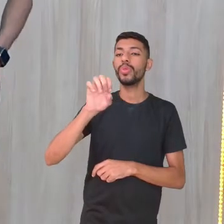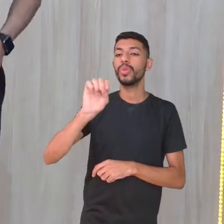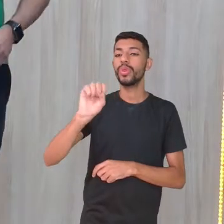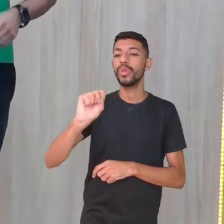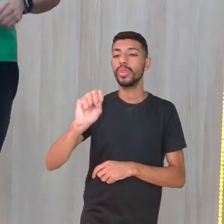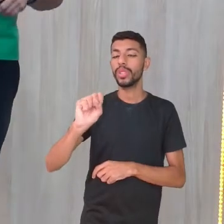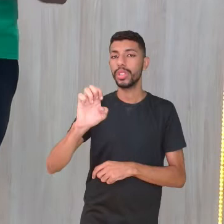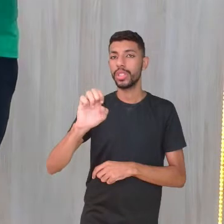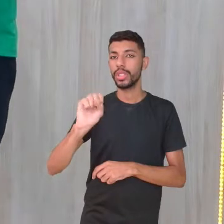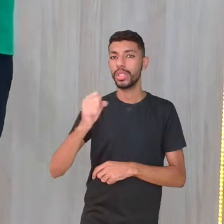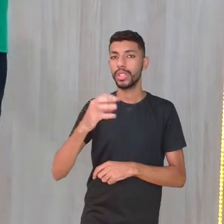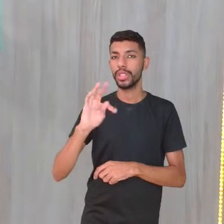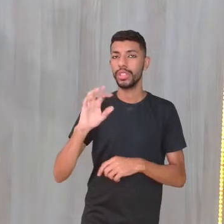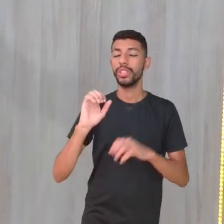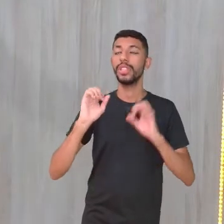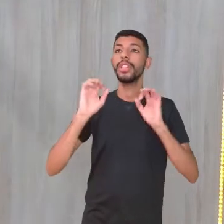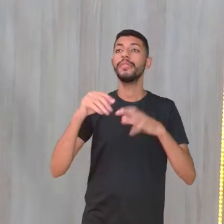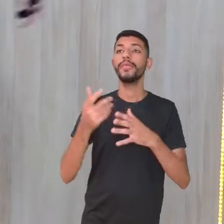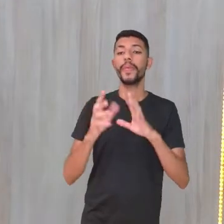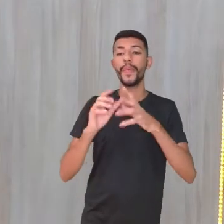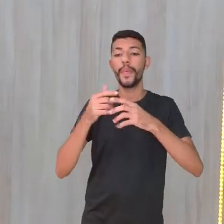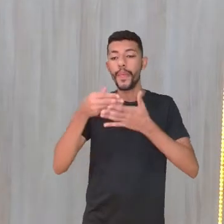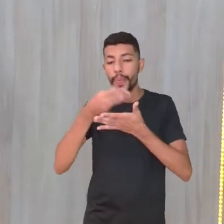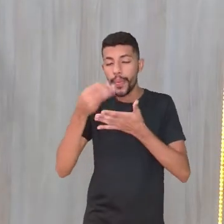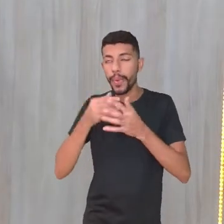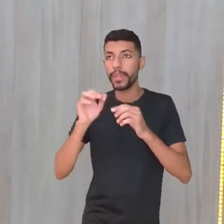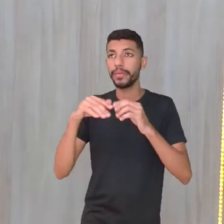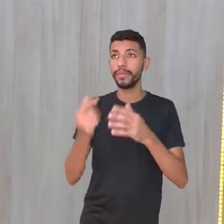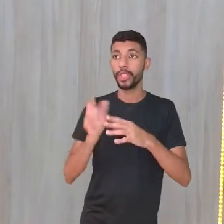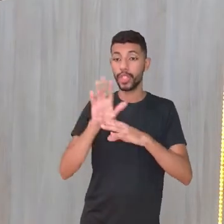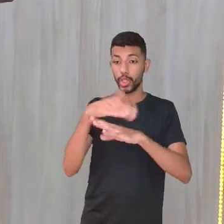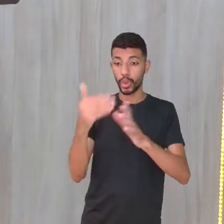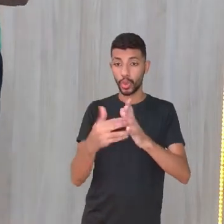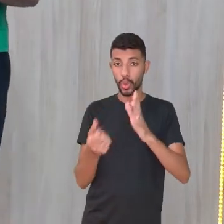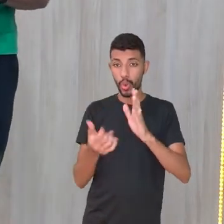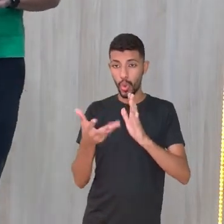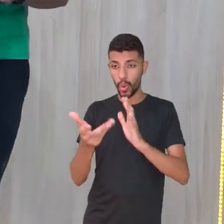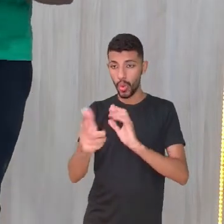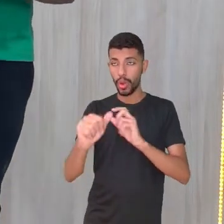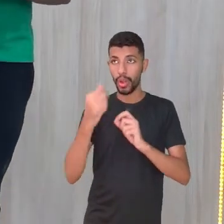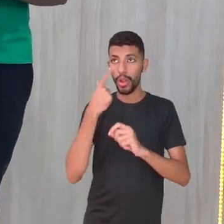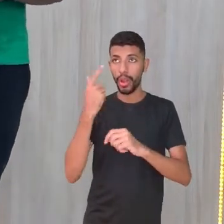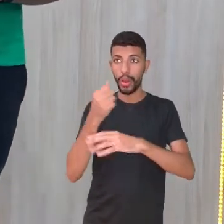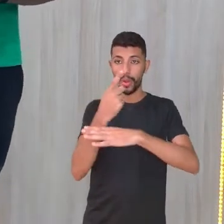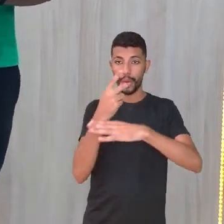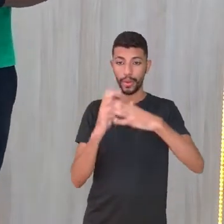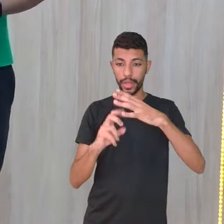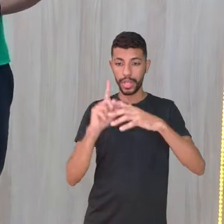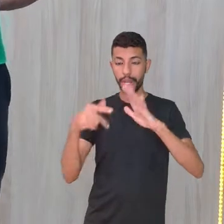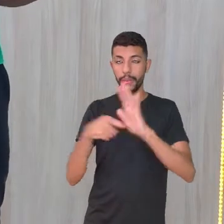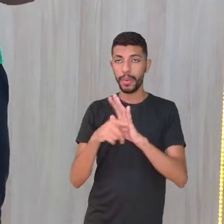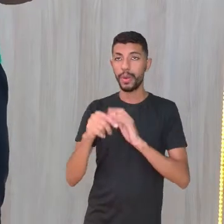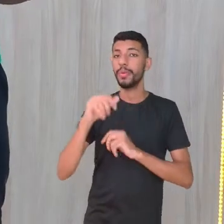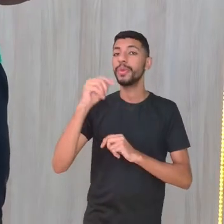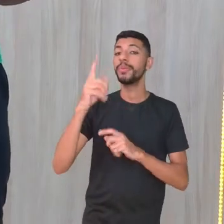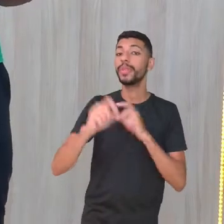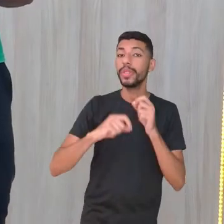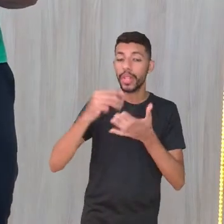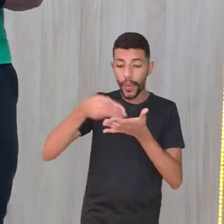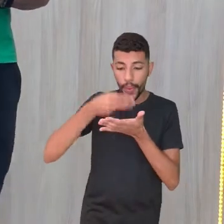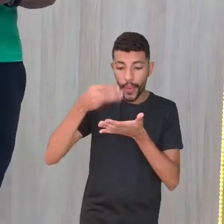certo? Dessas coisas que ela produz, 1/5 dessa produção é para produzir iogurtes.